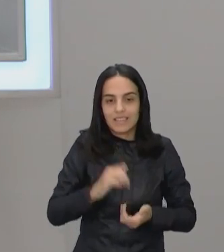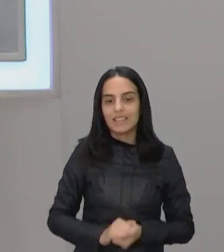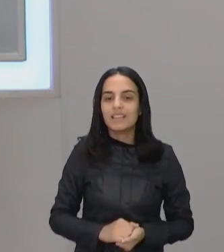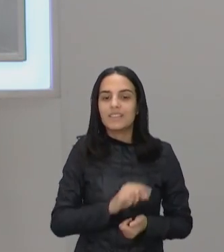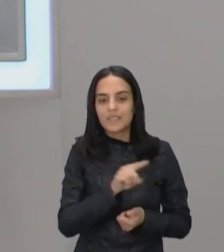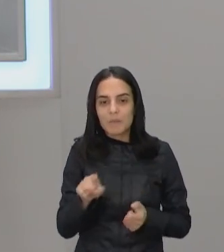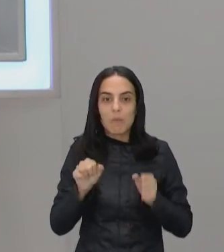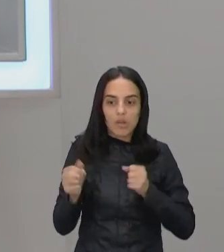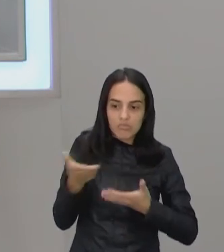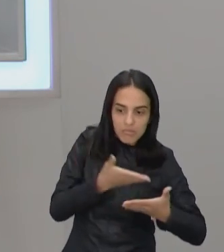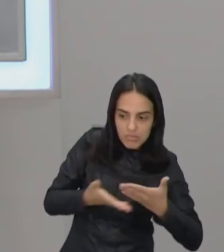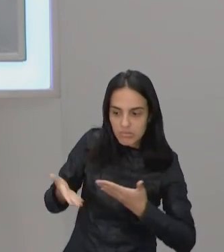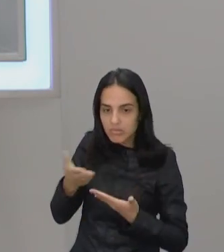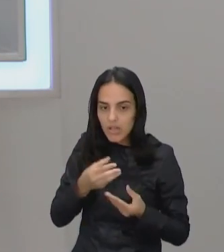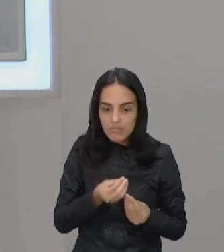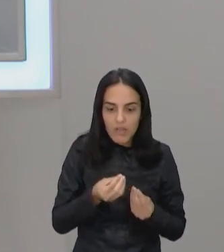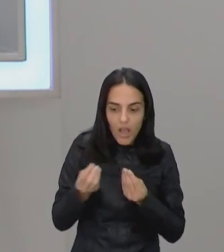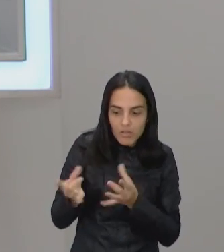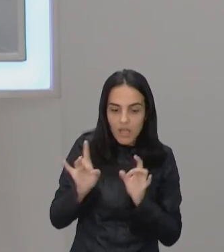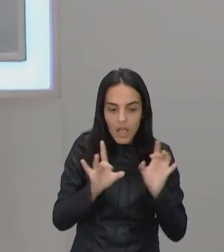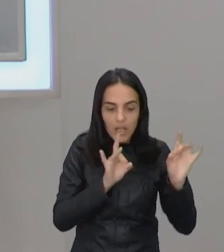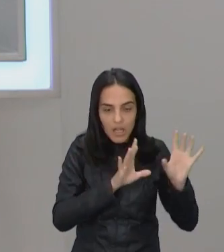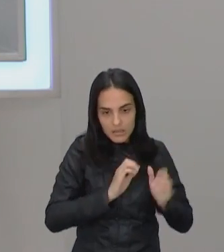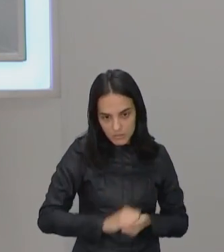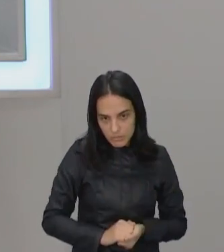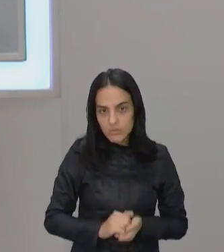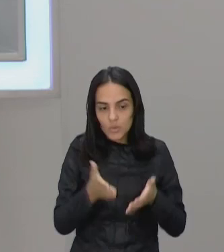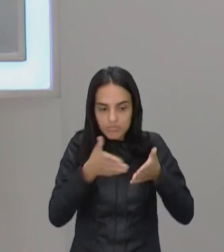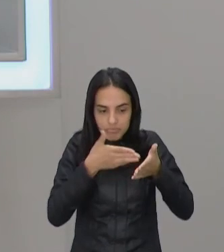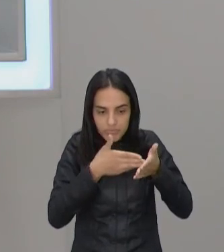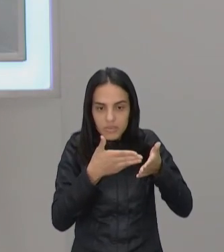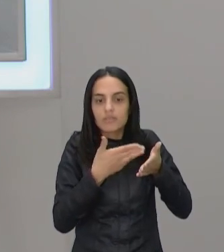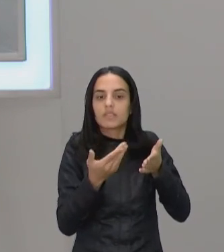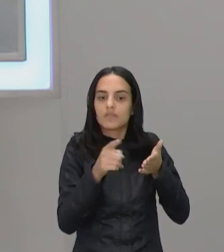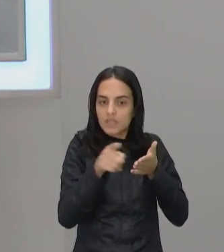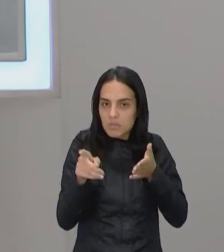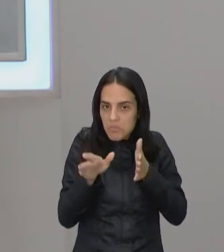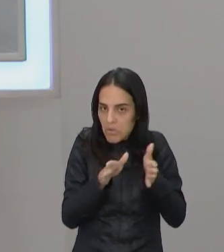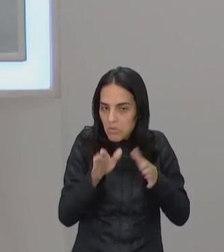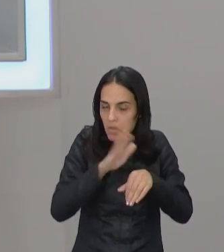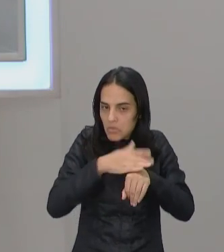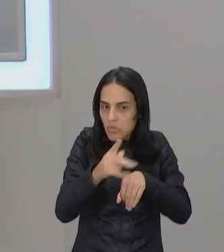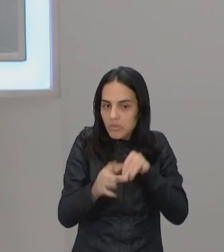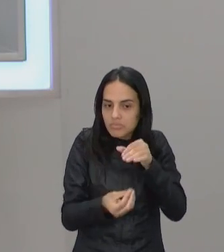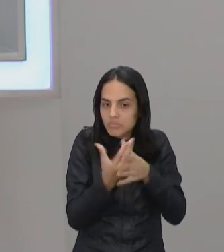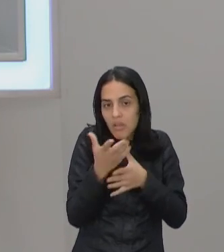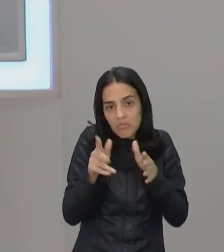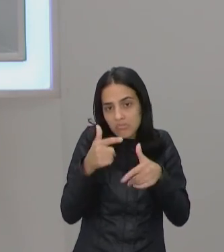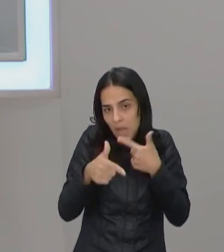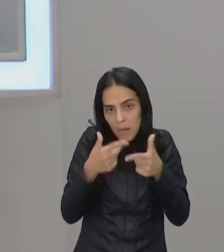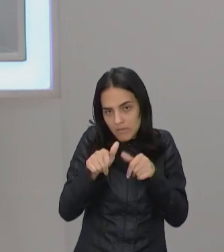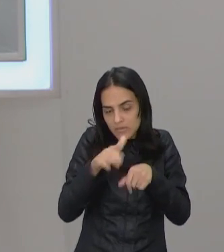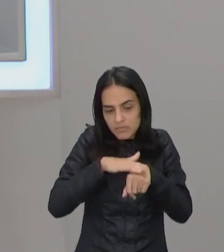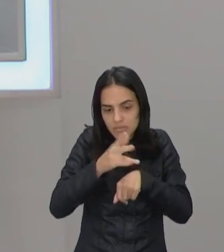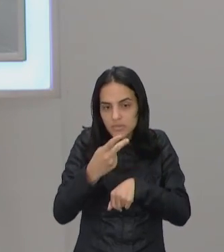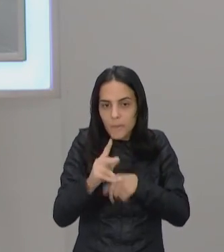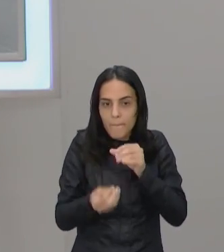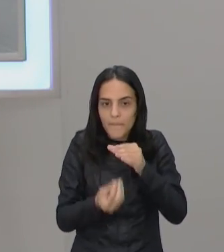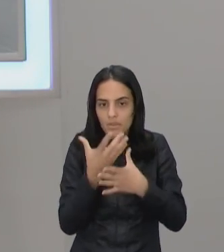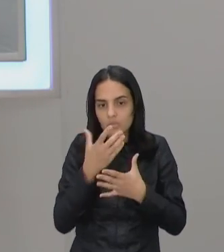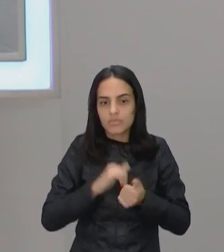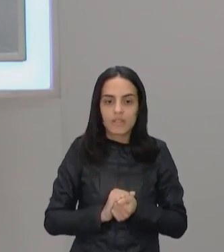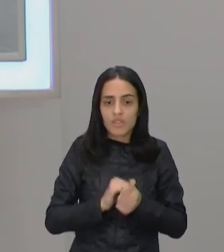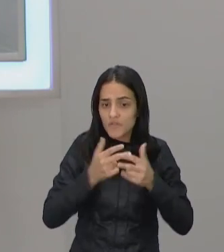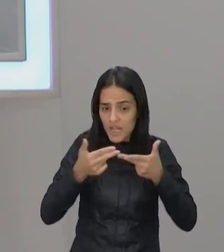fazer trocas entre os colegas de cada livretinho daquele que cada um produziu. É um trabalho que você produziu, né? Uma reunião